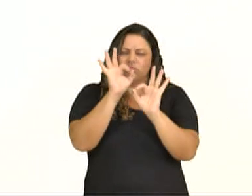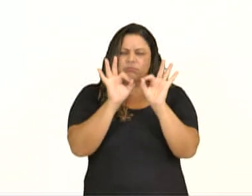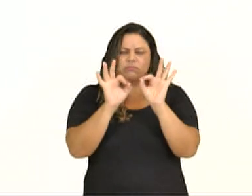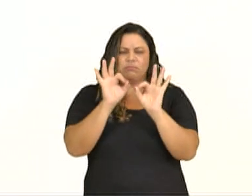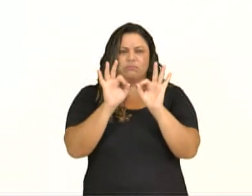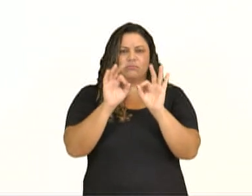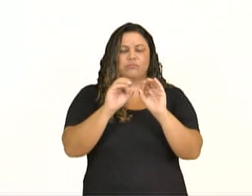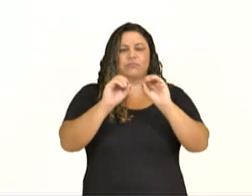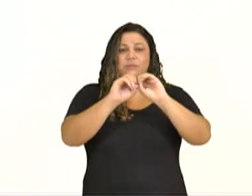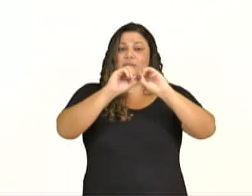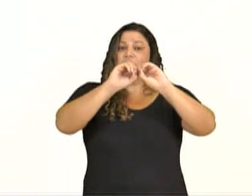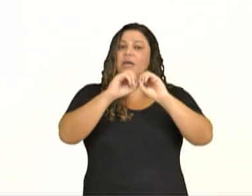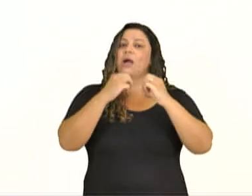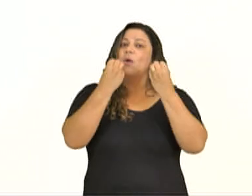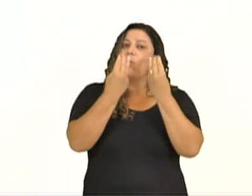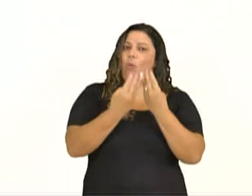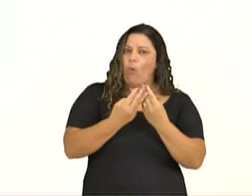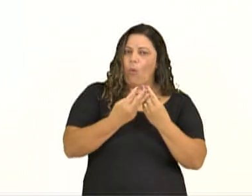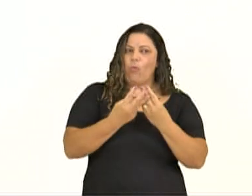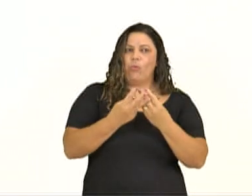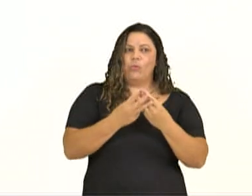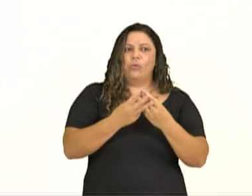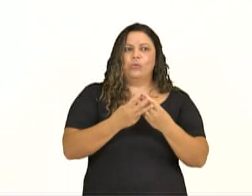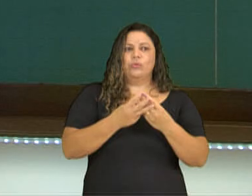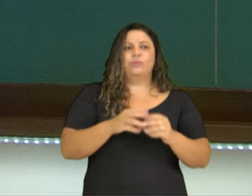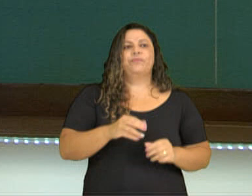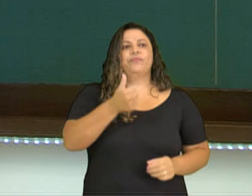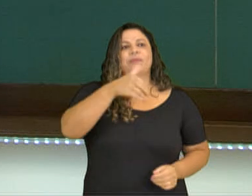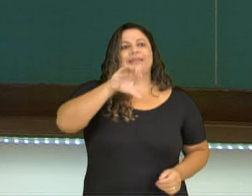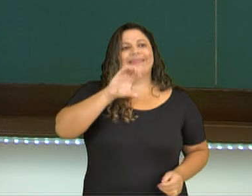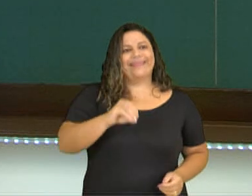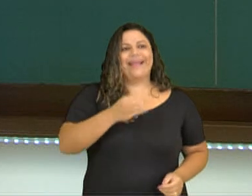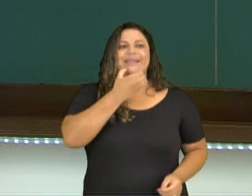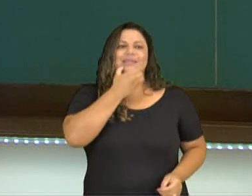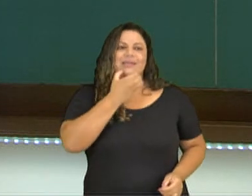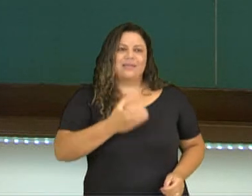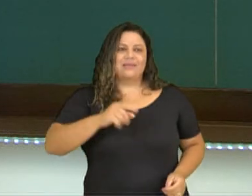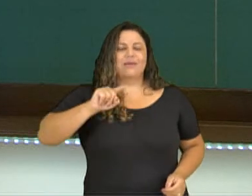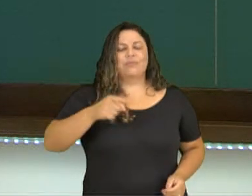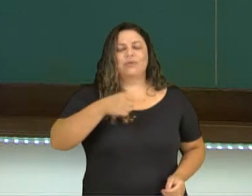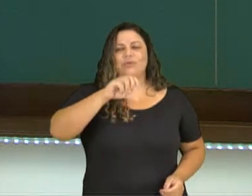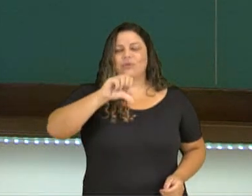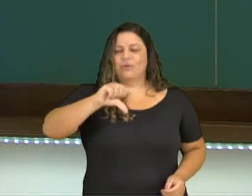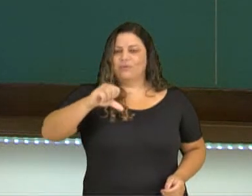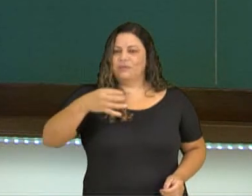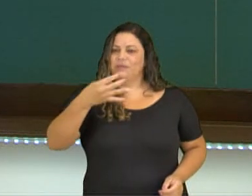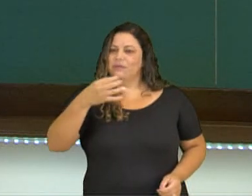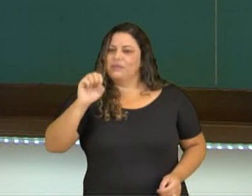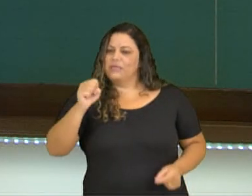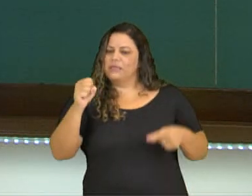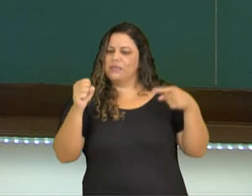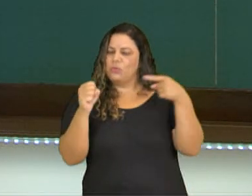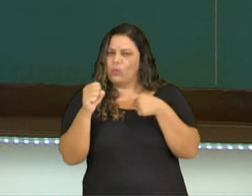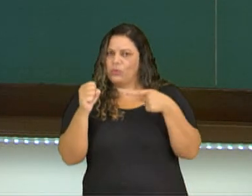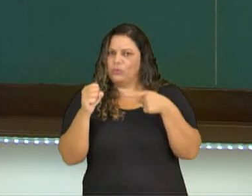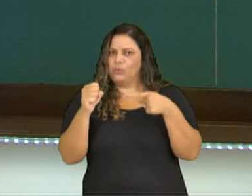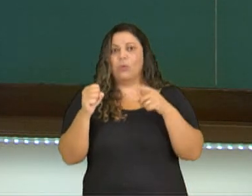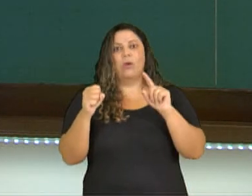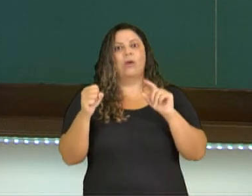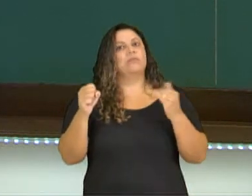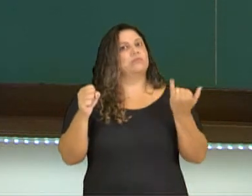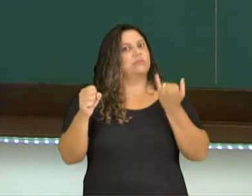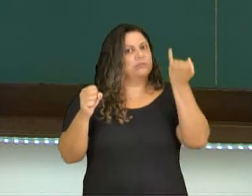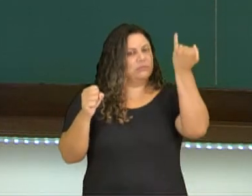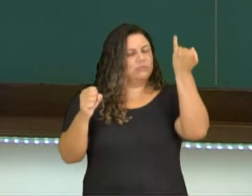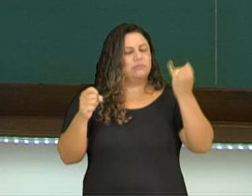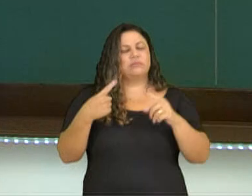de 1948. Observem essa data, 1948, que ela é bem importante, né? A gente sabe ali que o fim da